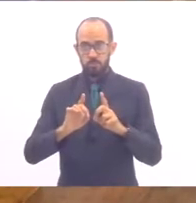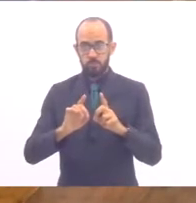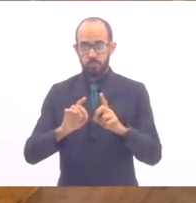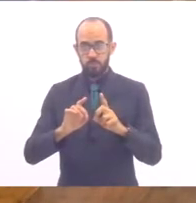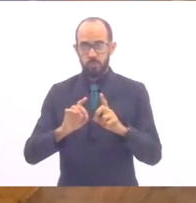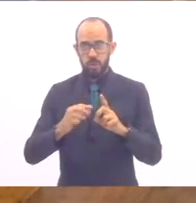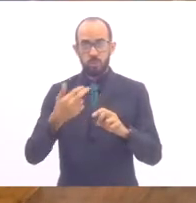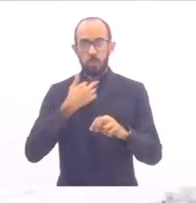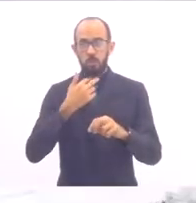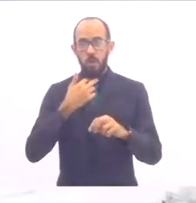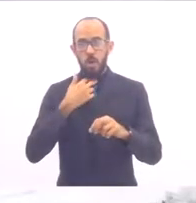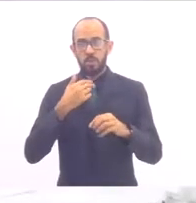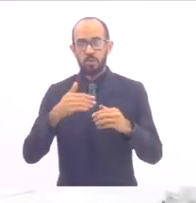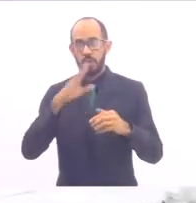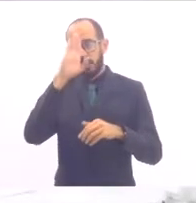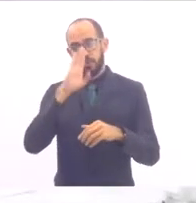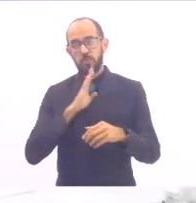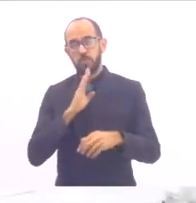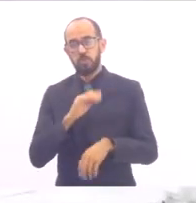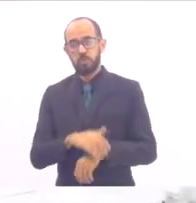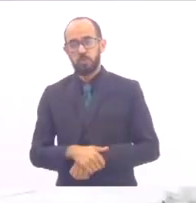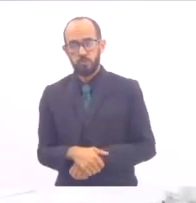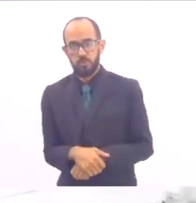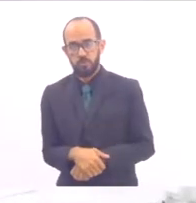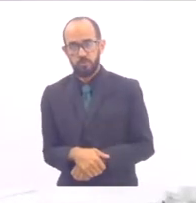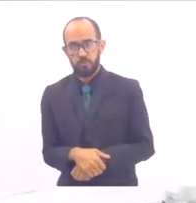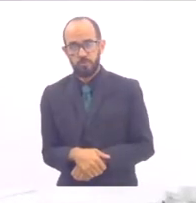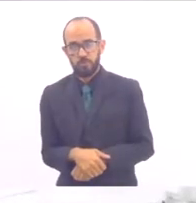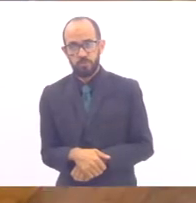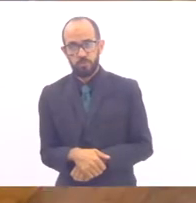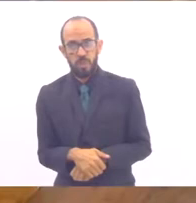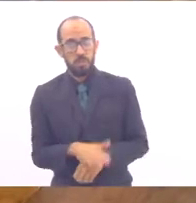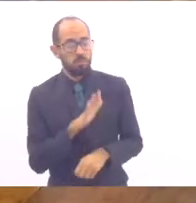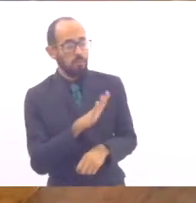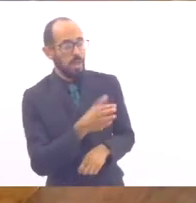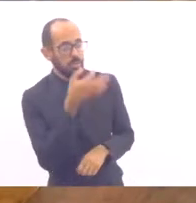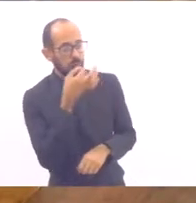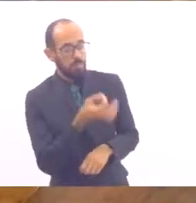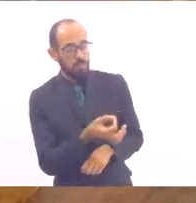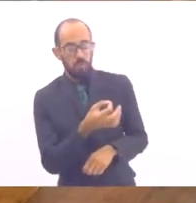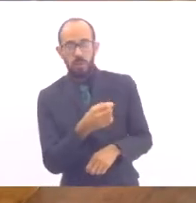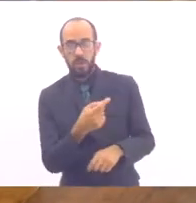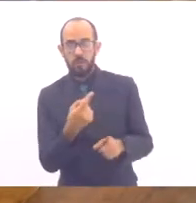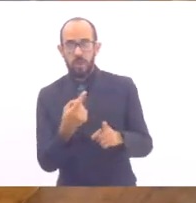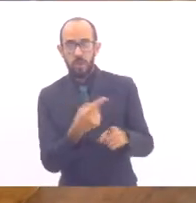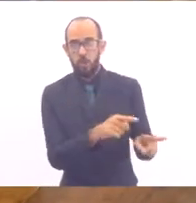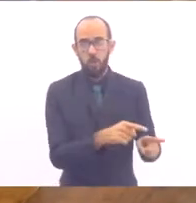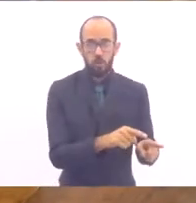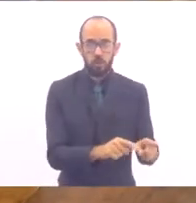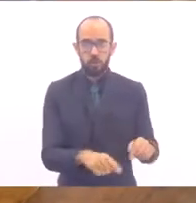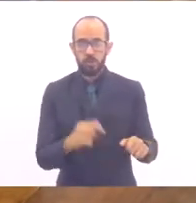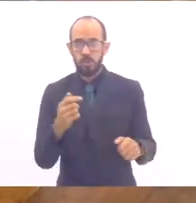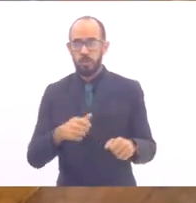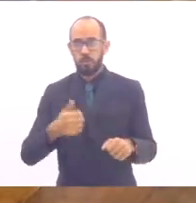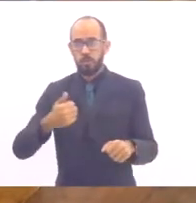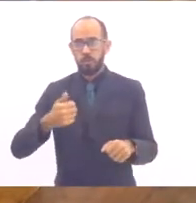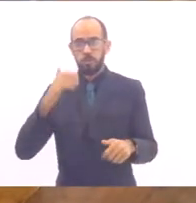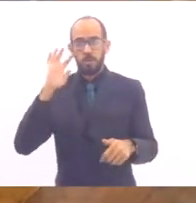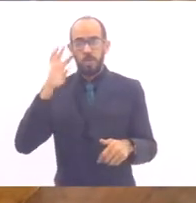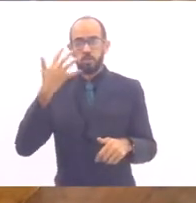inconstitucional. Mas o parecer não, não é maior que uma lei, meu caro. Não, mas ele ataca a lei, ele ataca o artigo 1º da resolução,